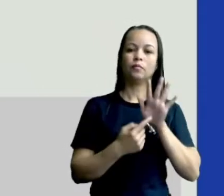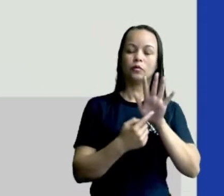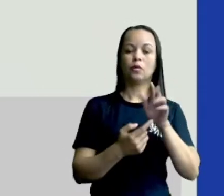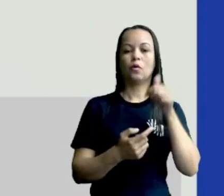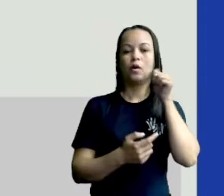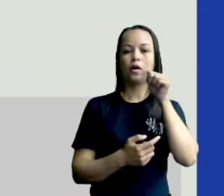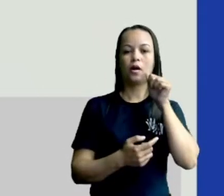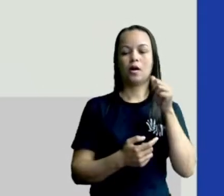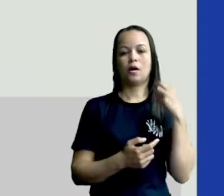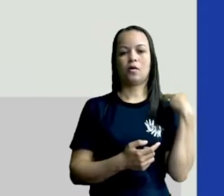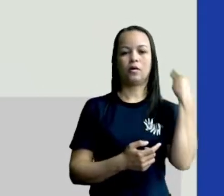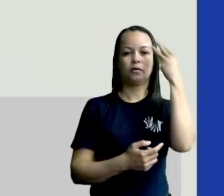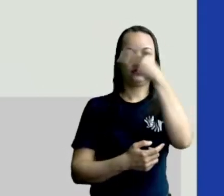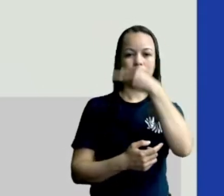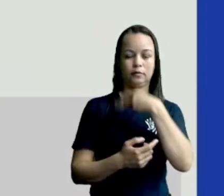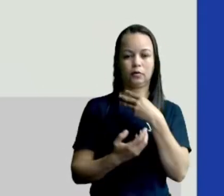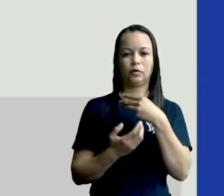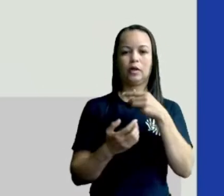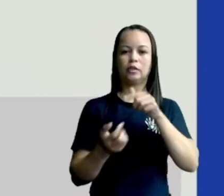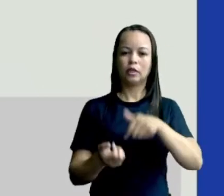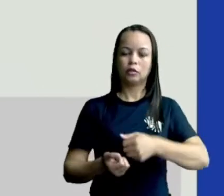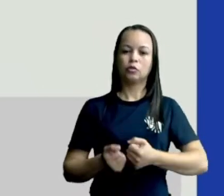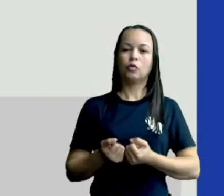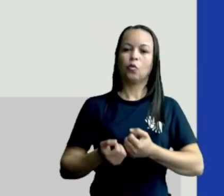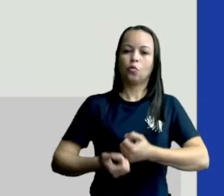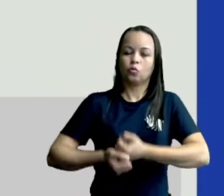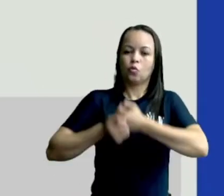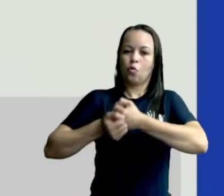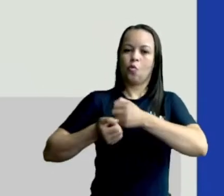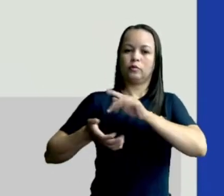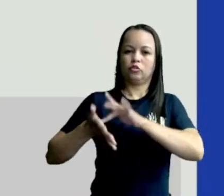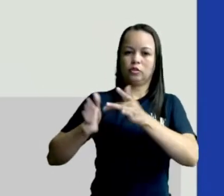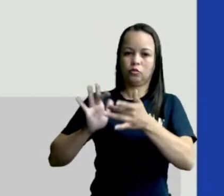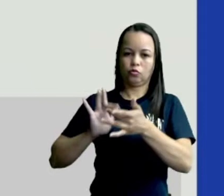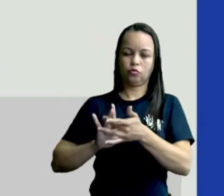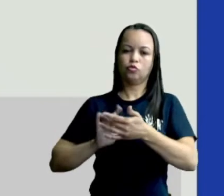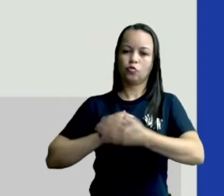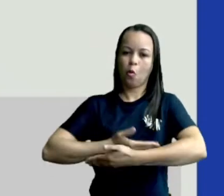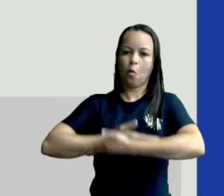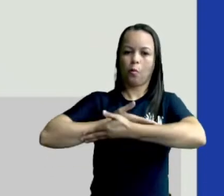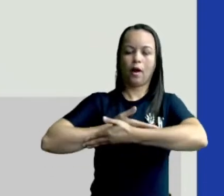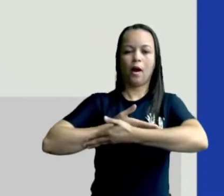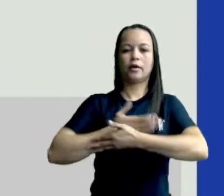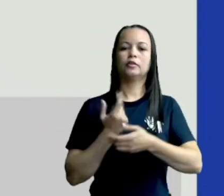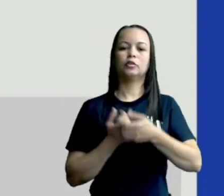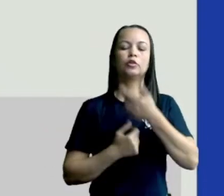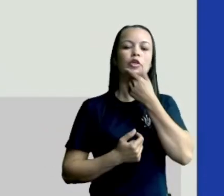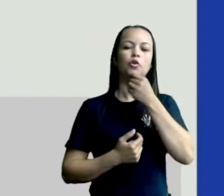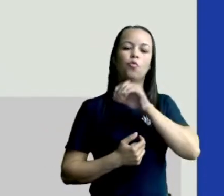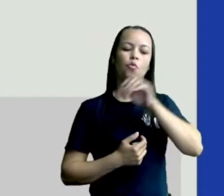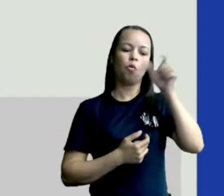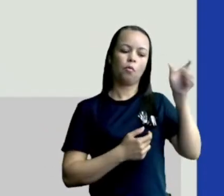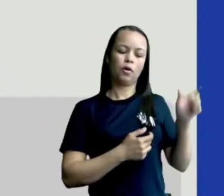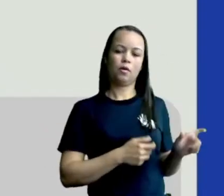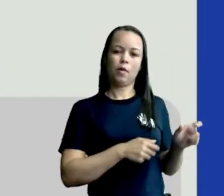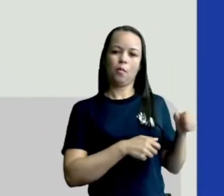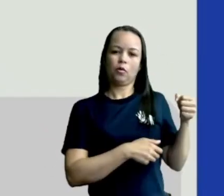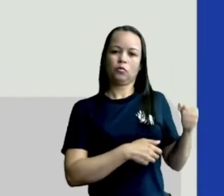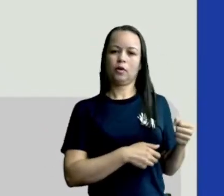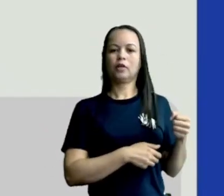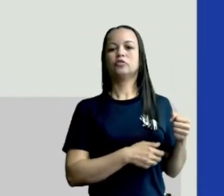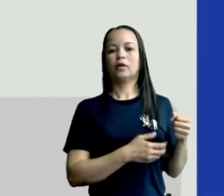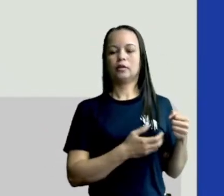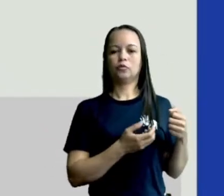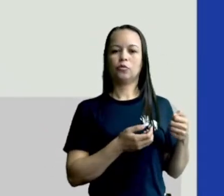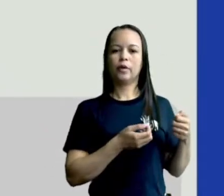braço, tendo ao lado um ancião barbudo com um cajado. E eles, além de alento,